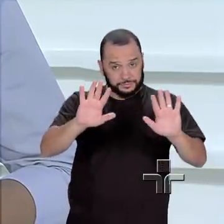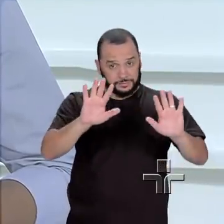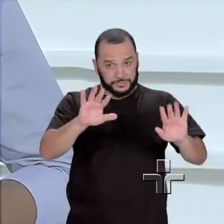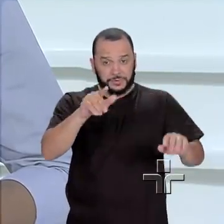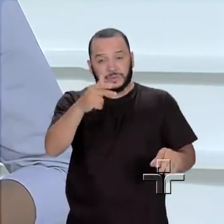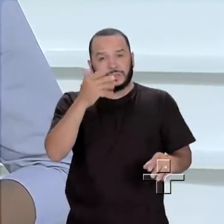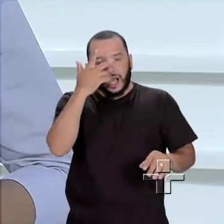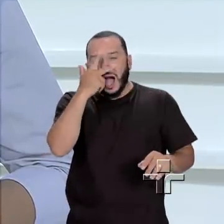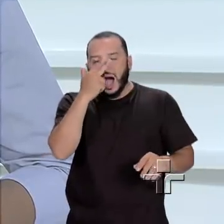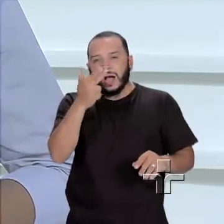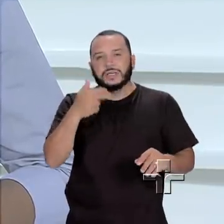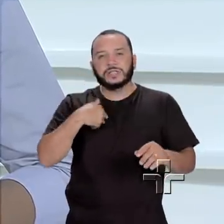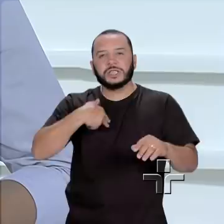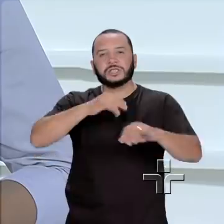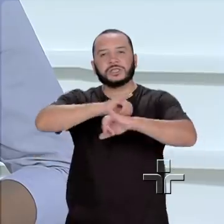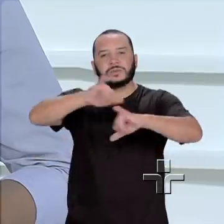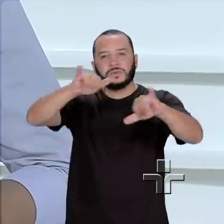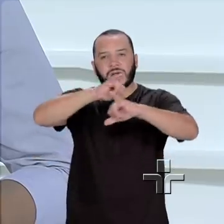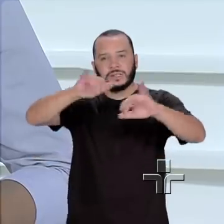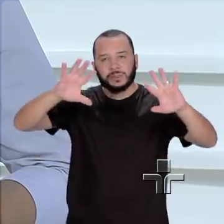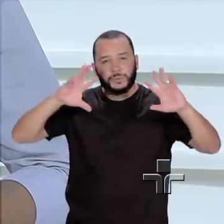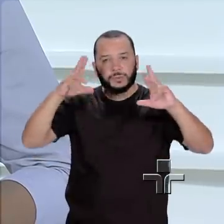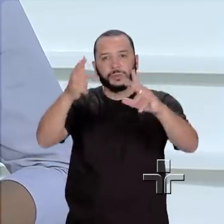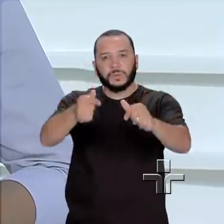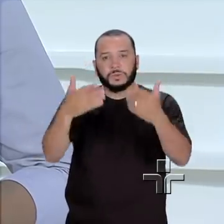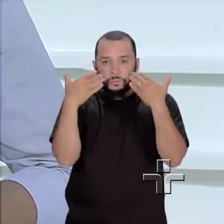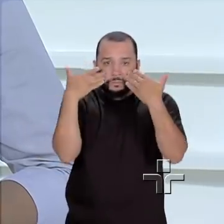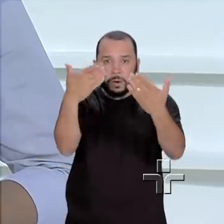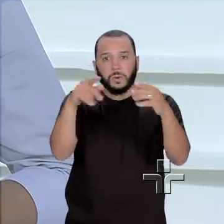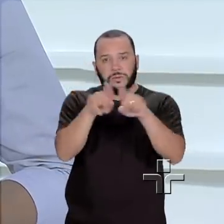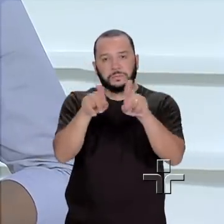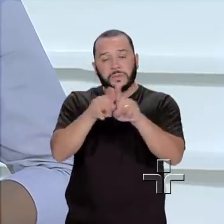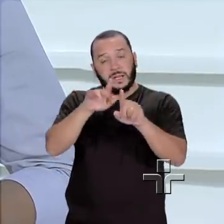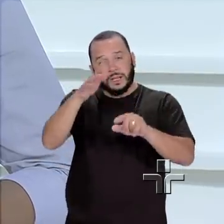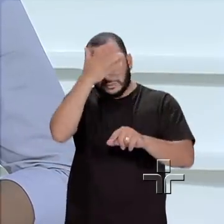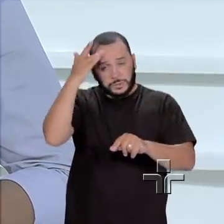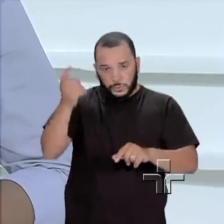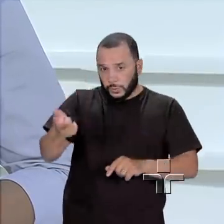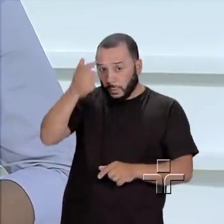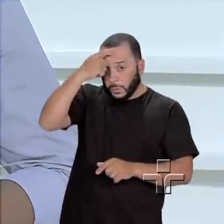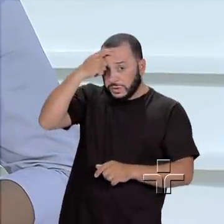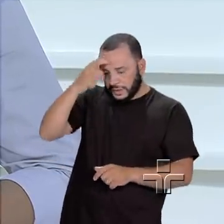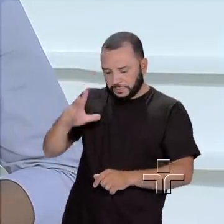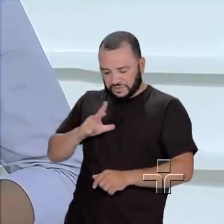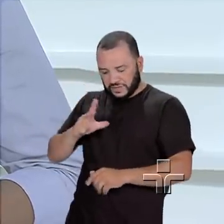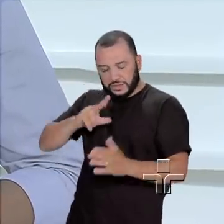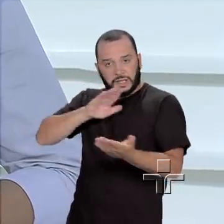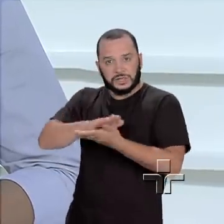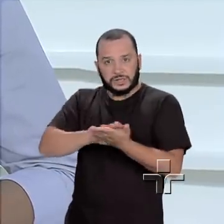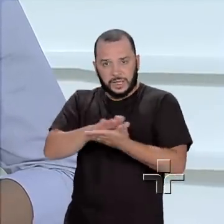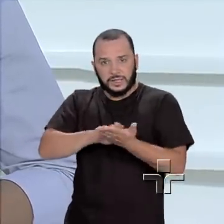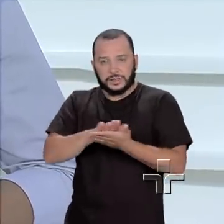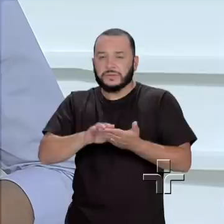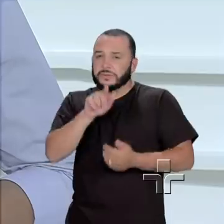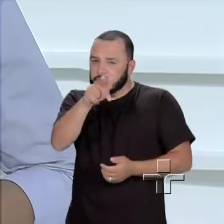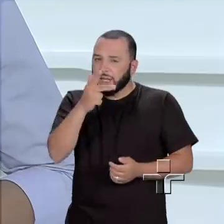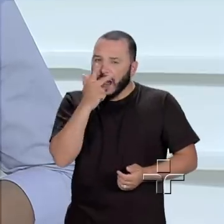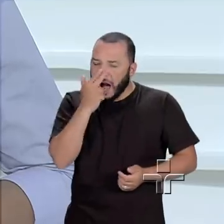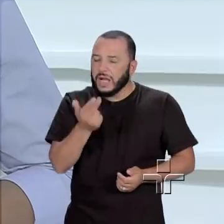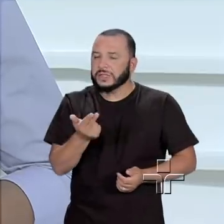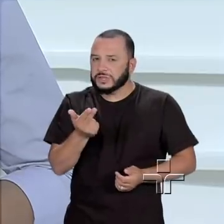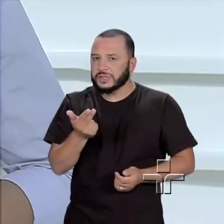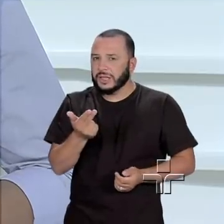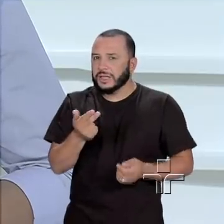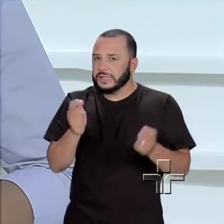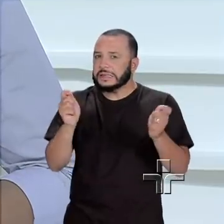com essa divulgação toda, as pessoas tendo consciência dessa falta de privacidade real que a gente tem na internet, você acha que a gente pode